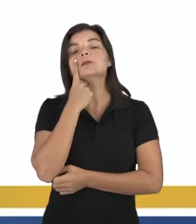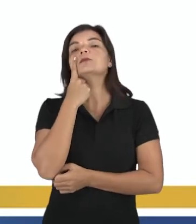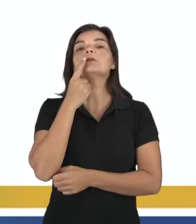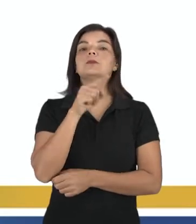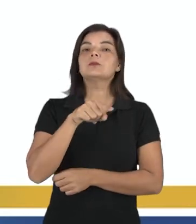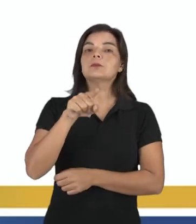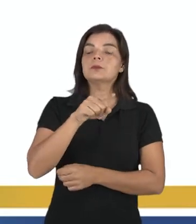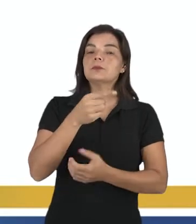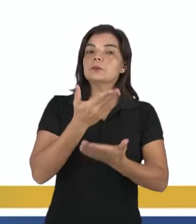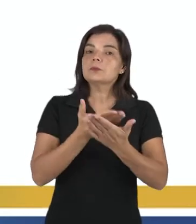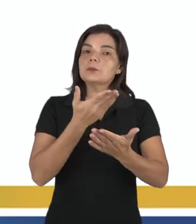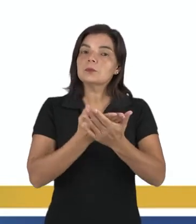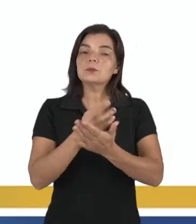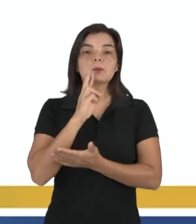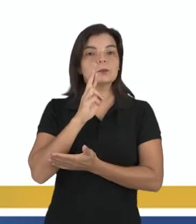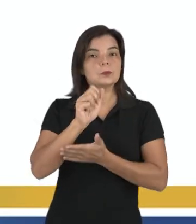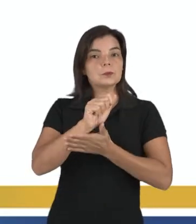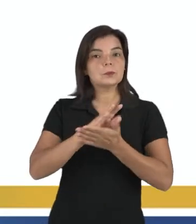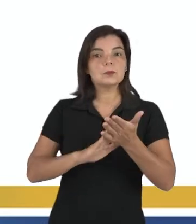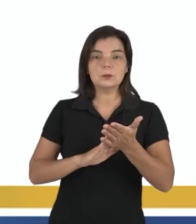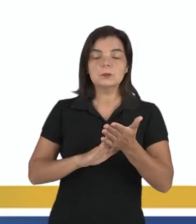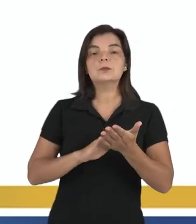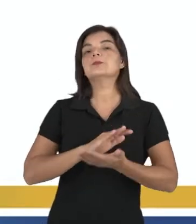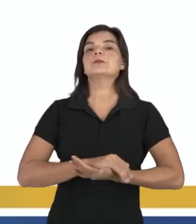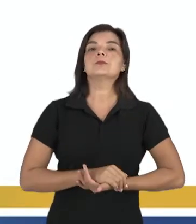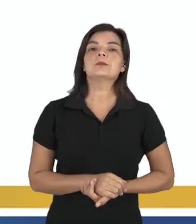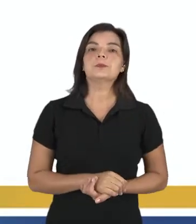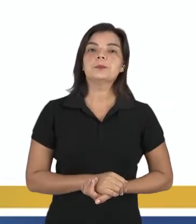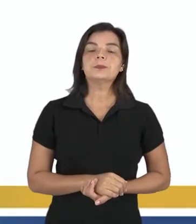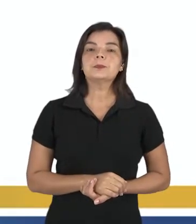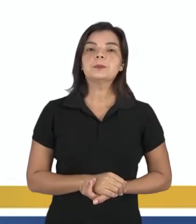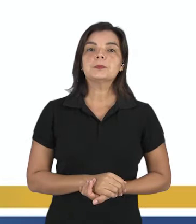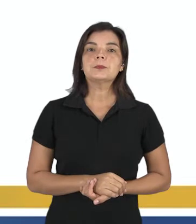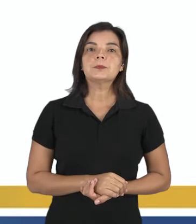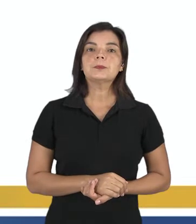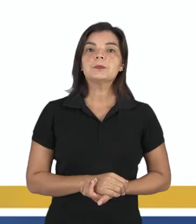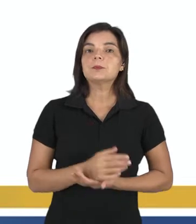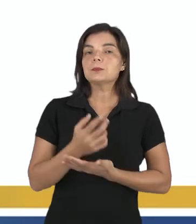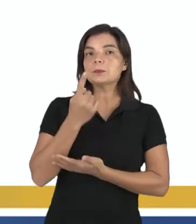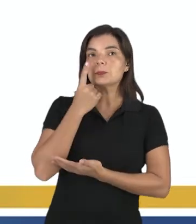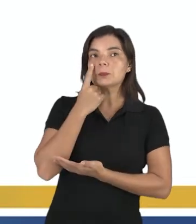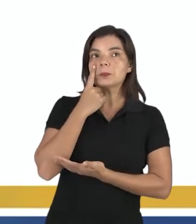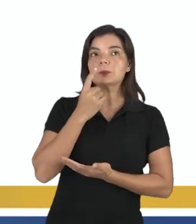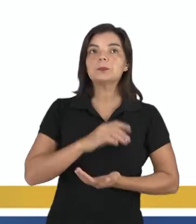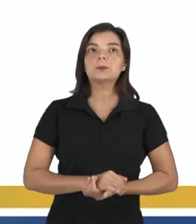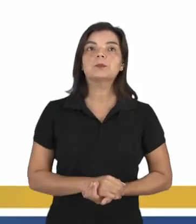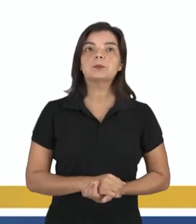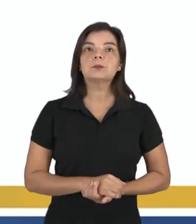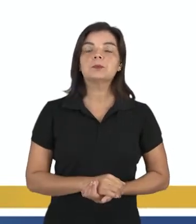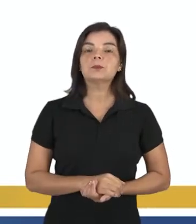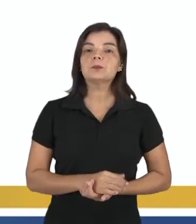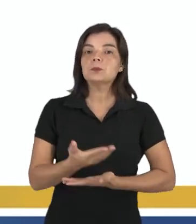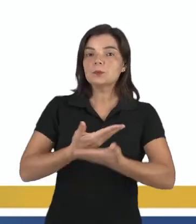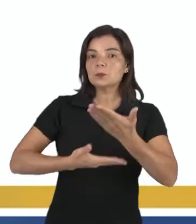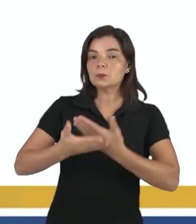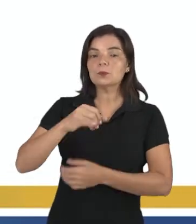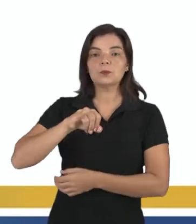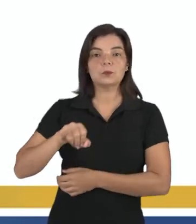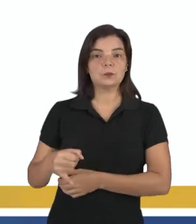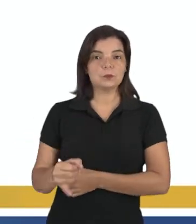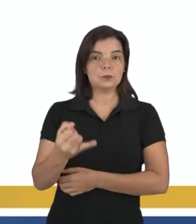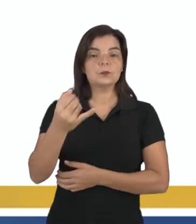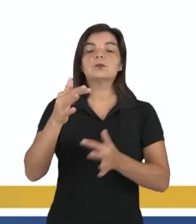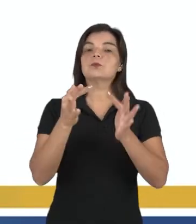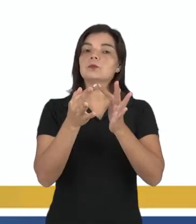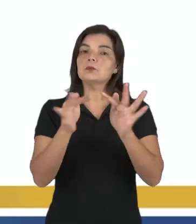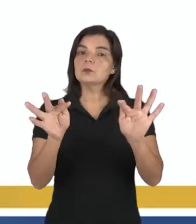isso quando forem trabalhar as situações problema. Tudo bem? Então olha só, a conexão entre juros e